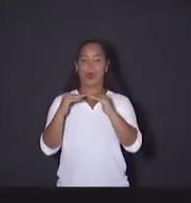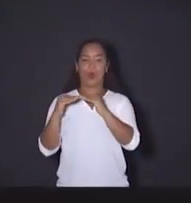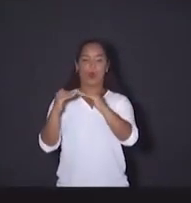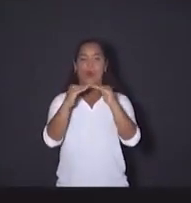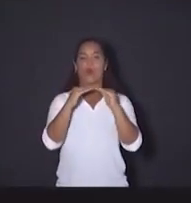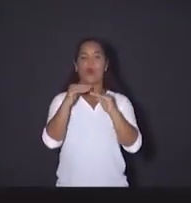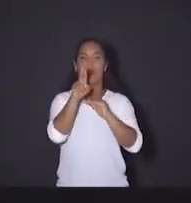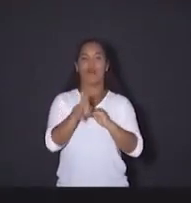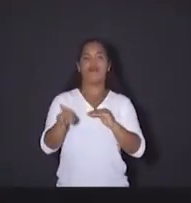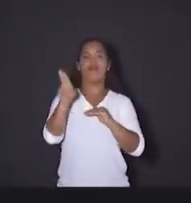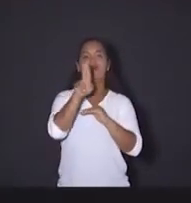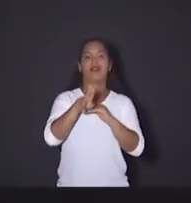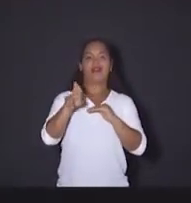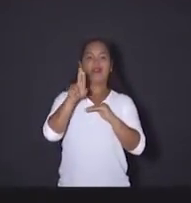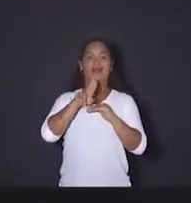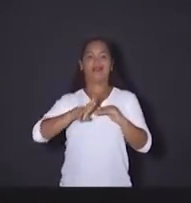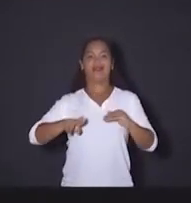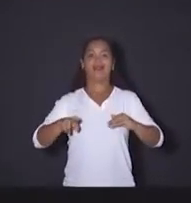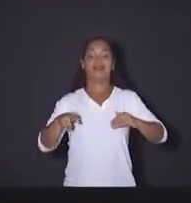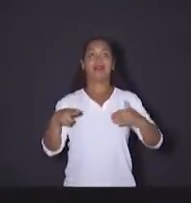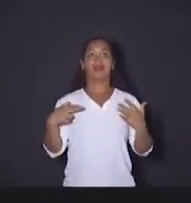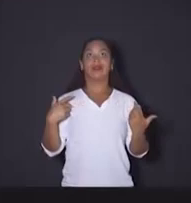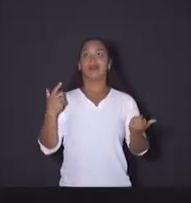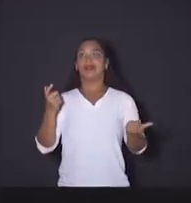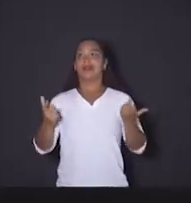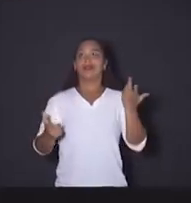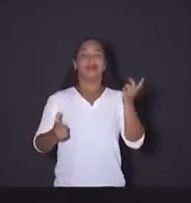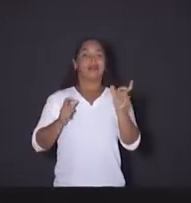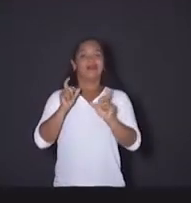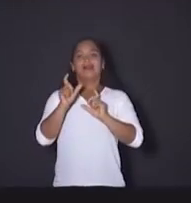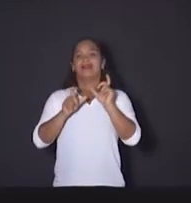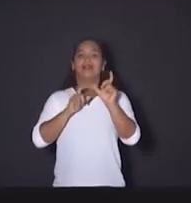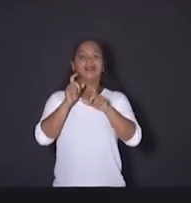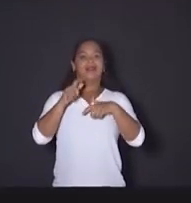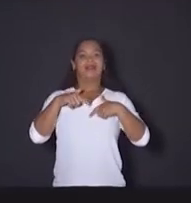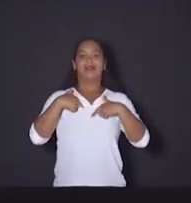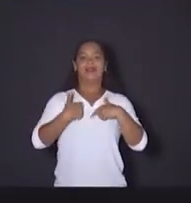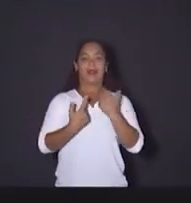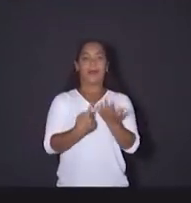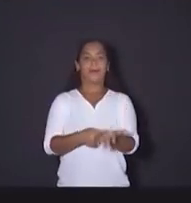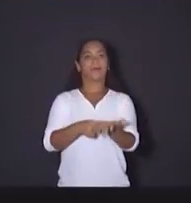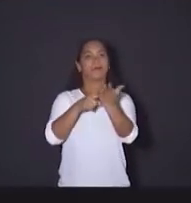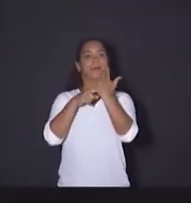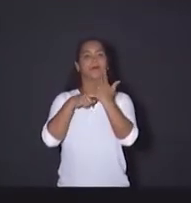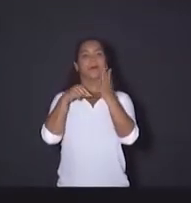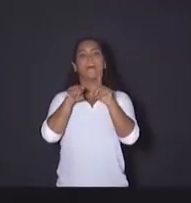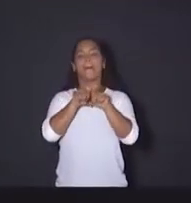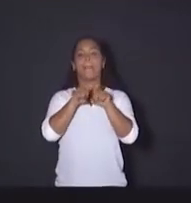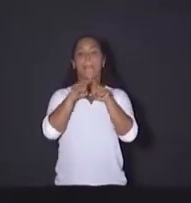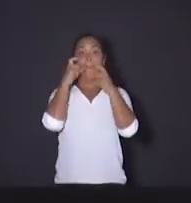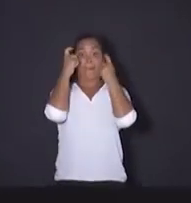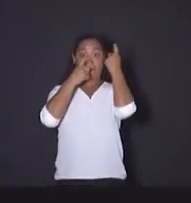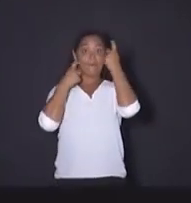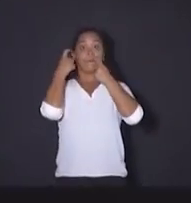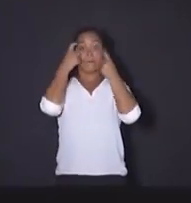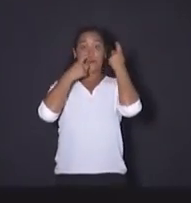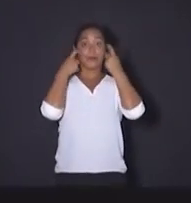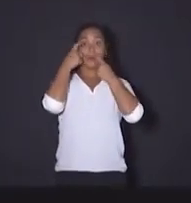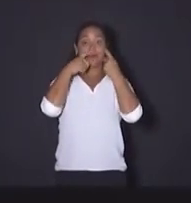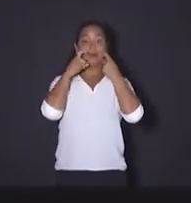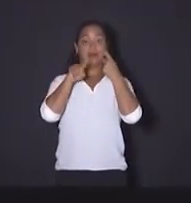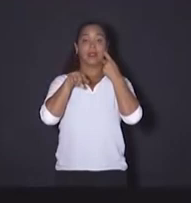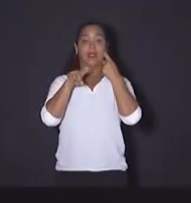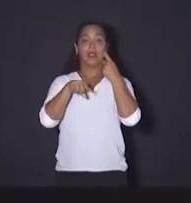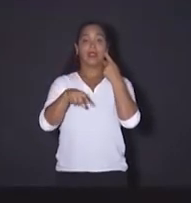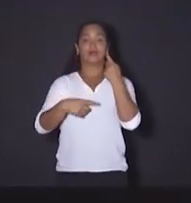Então, essas palavras de Paulo me mostram essa preocupação